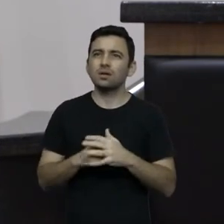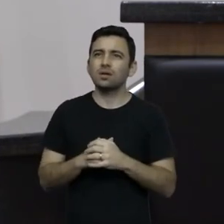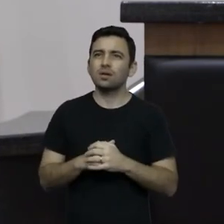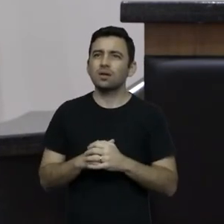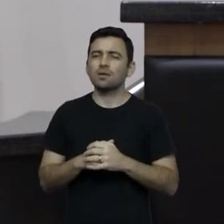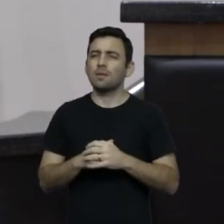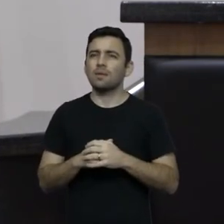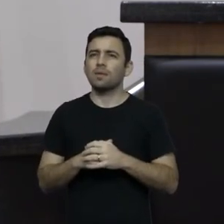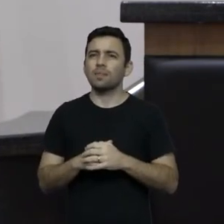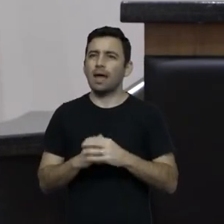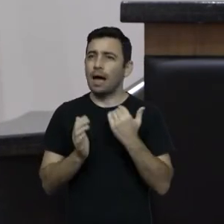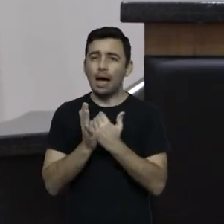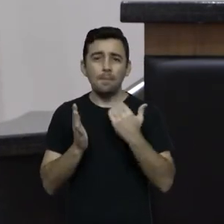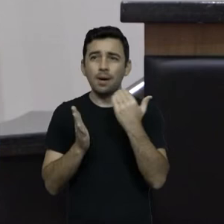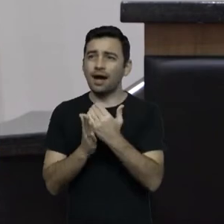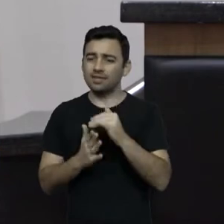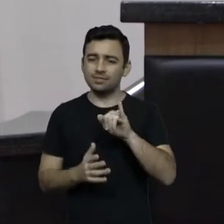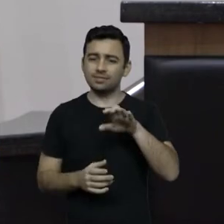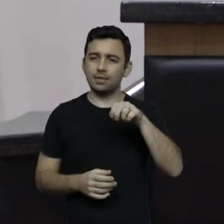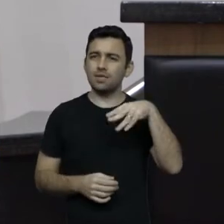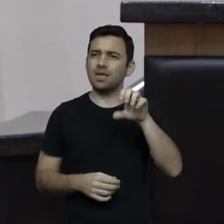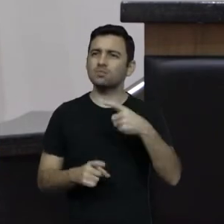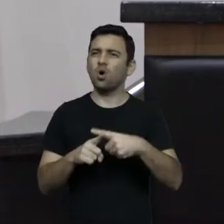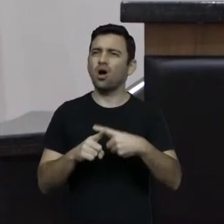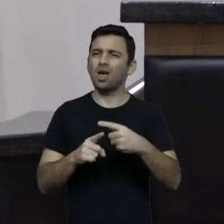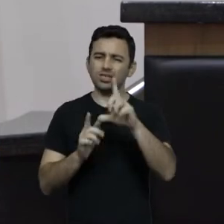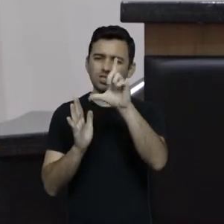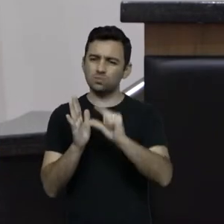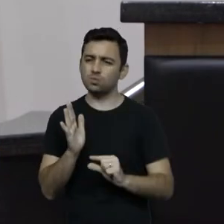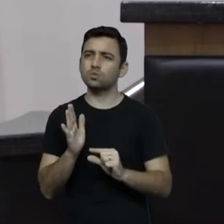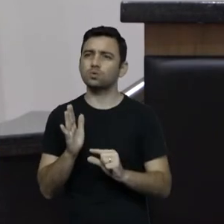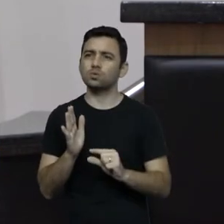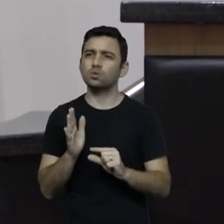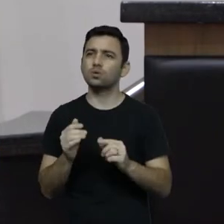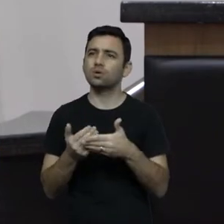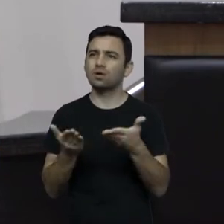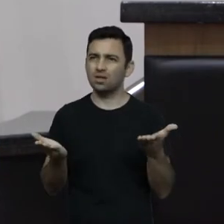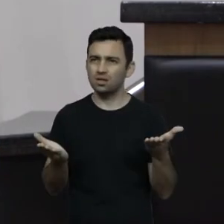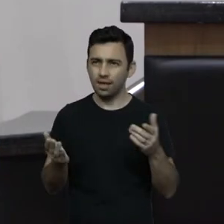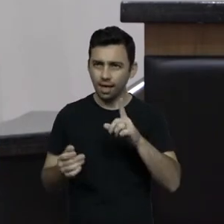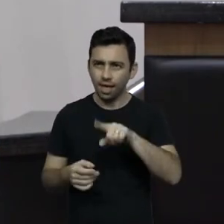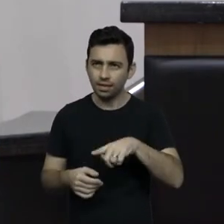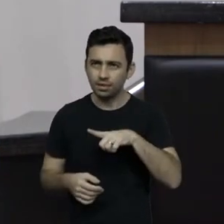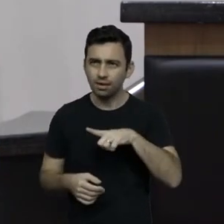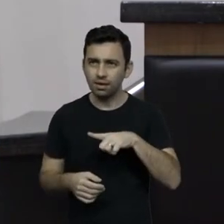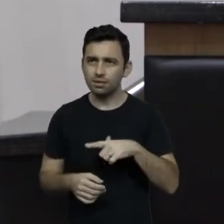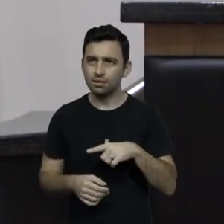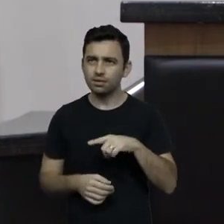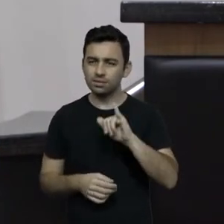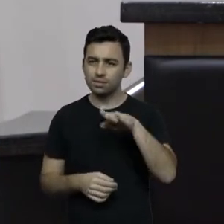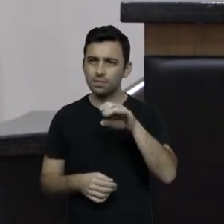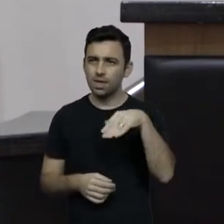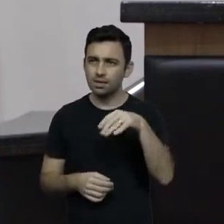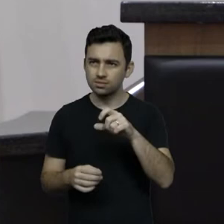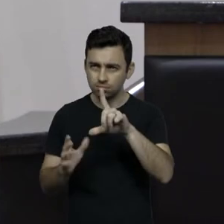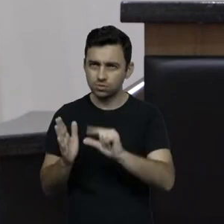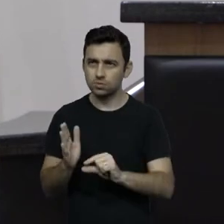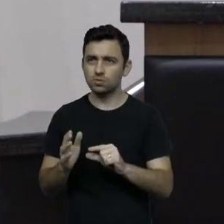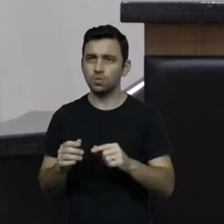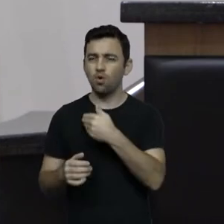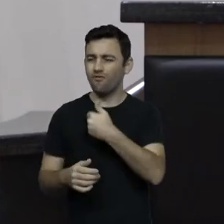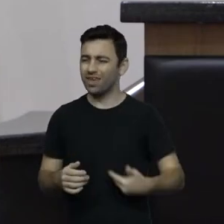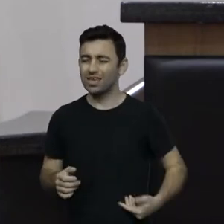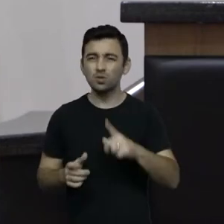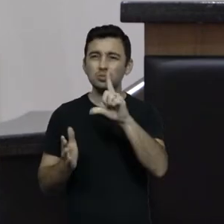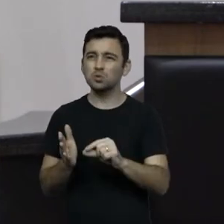recorde muito mais descer merece o que que o governo fez reduzir o preço dos produtos reduzir o preço do ICMS da ureia o governo